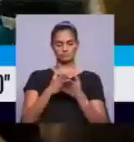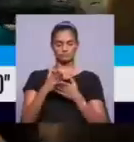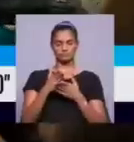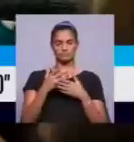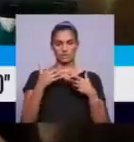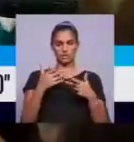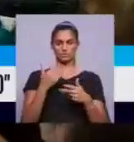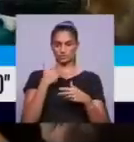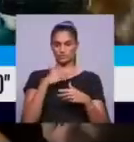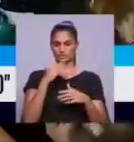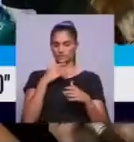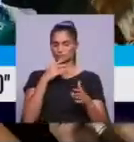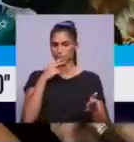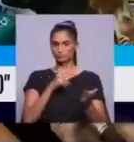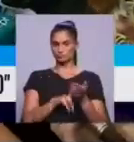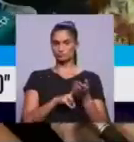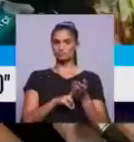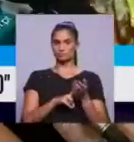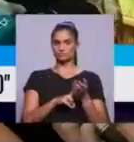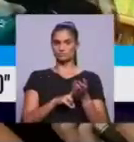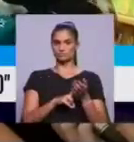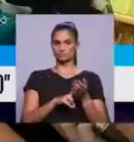foi suficiente